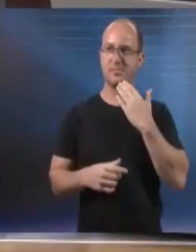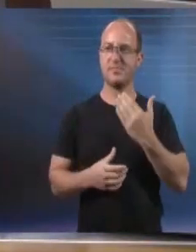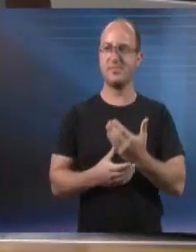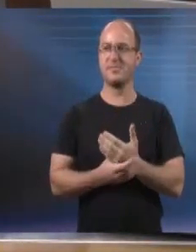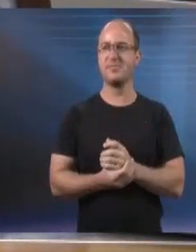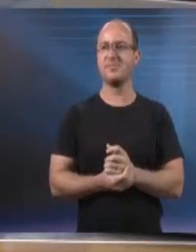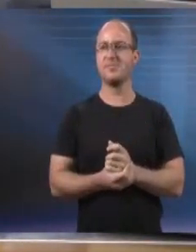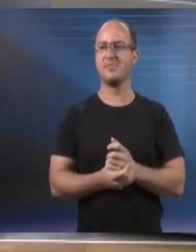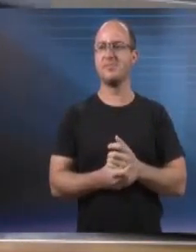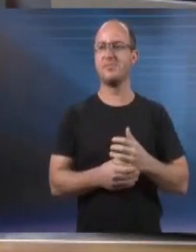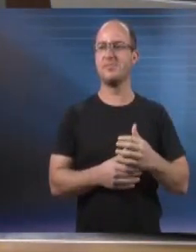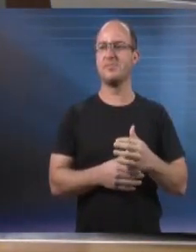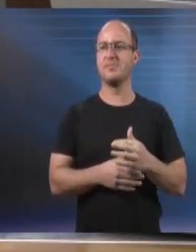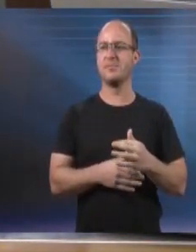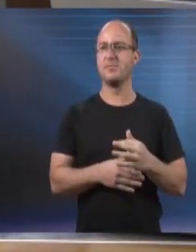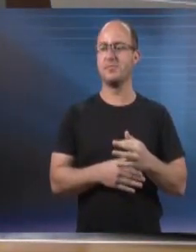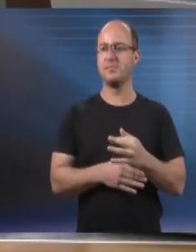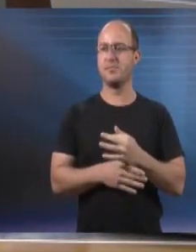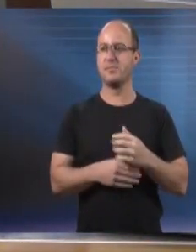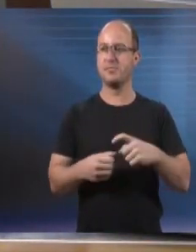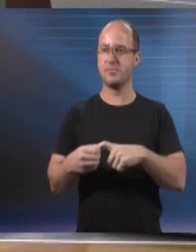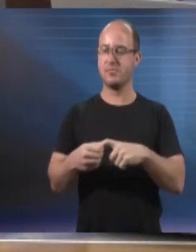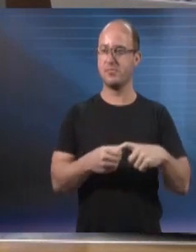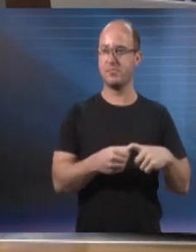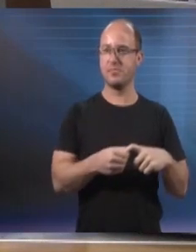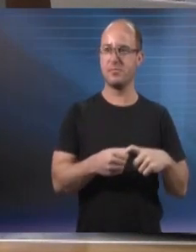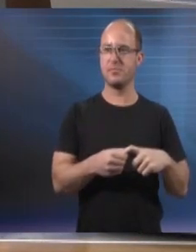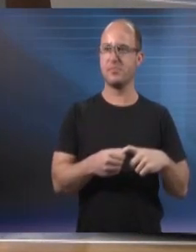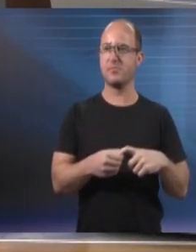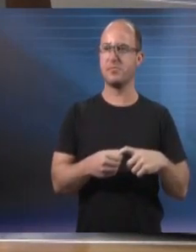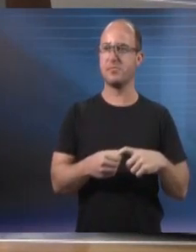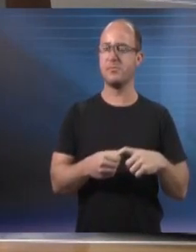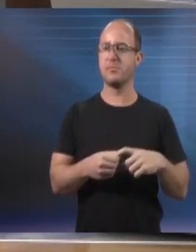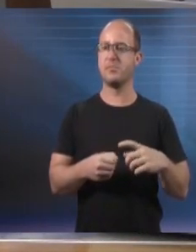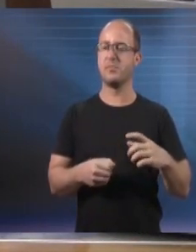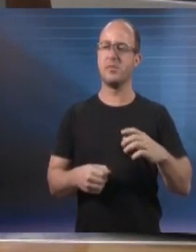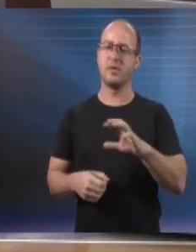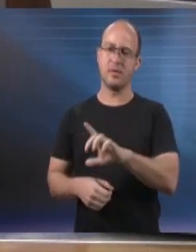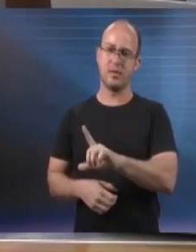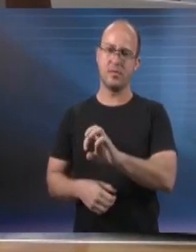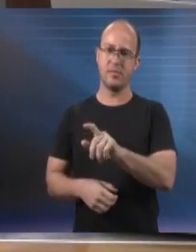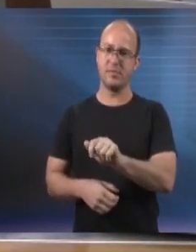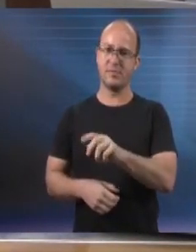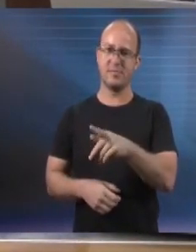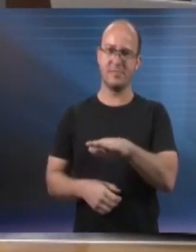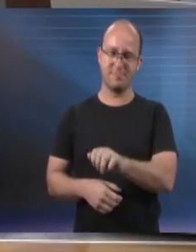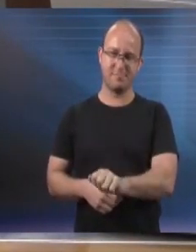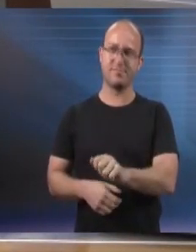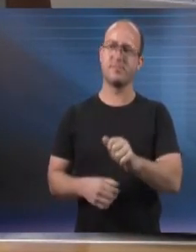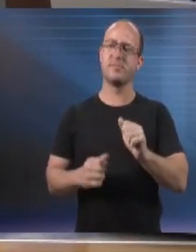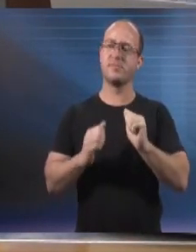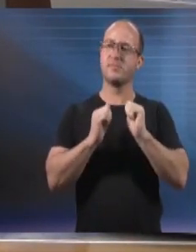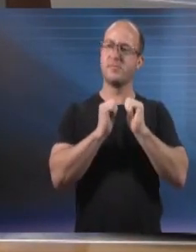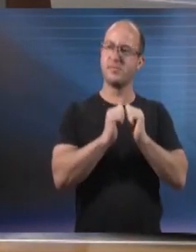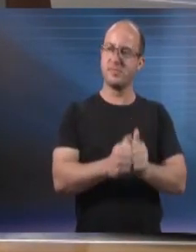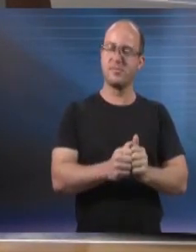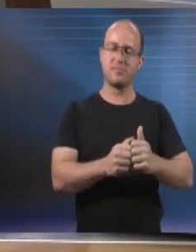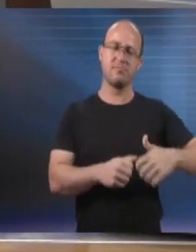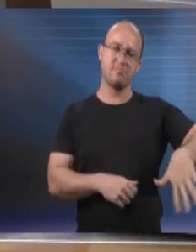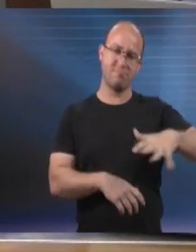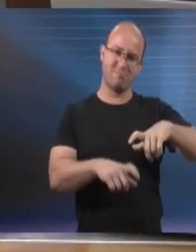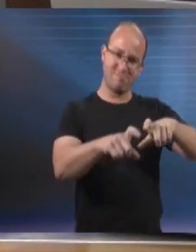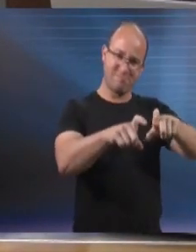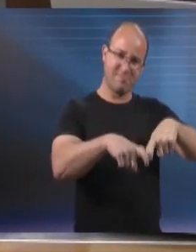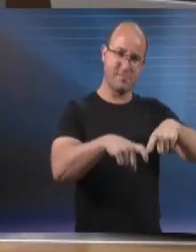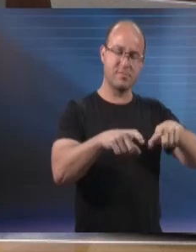a formalização de convênio junto à Prefeitura de Lagoa de Pedras para a pavimentação de ruas nos distritos rurais